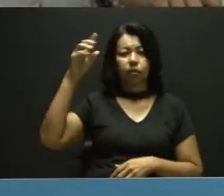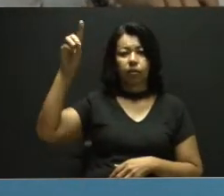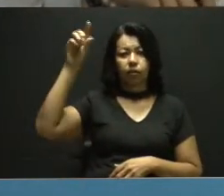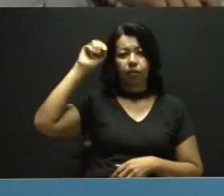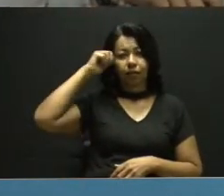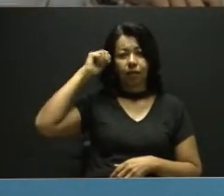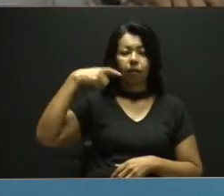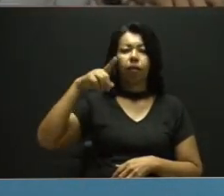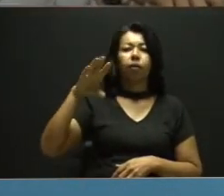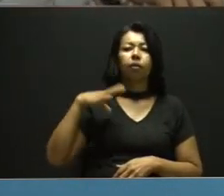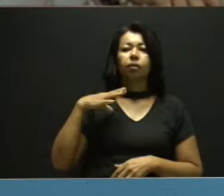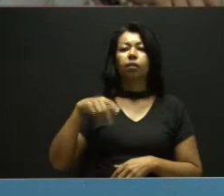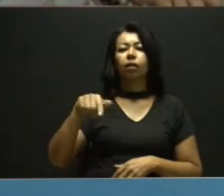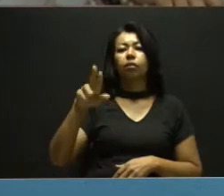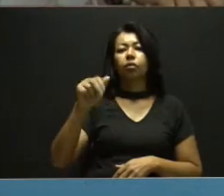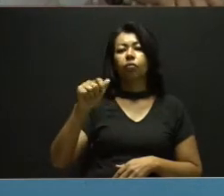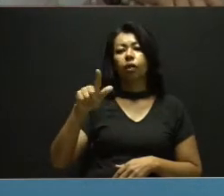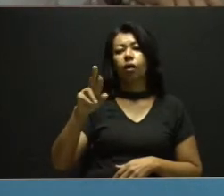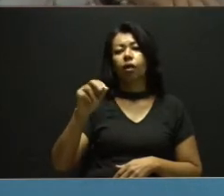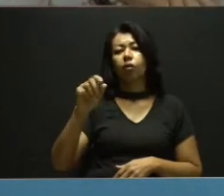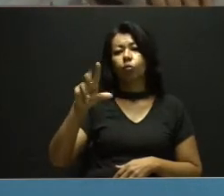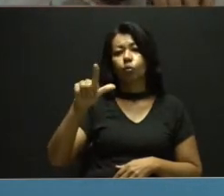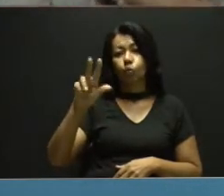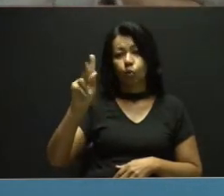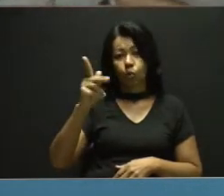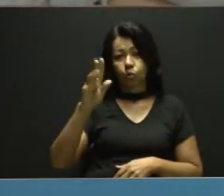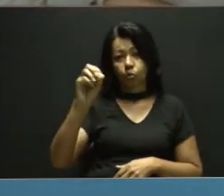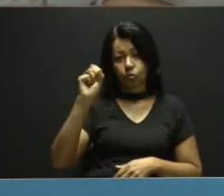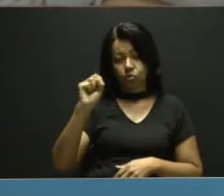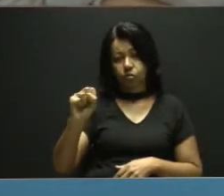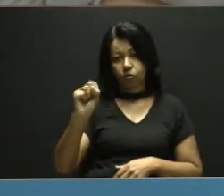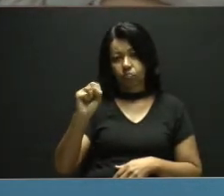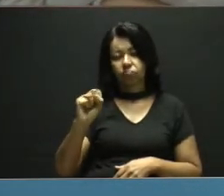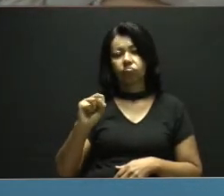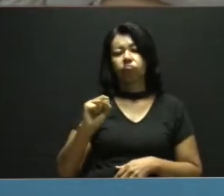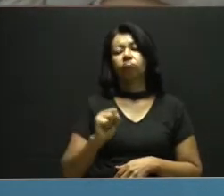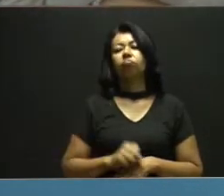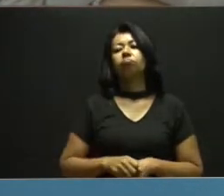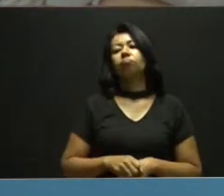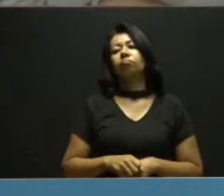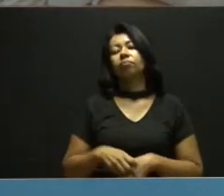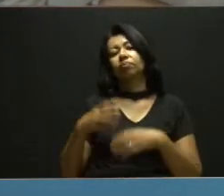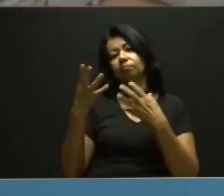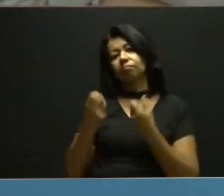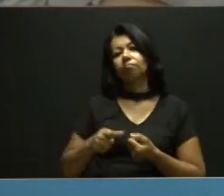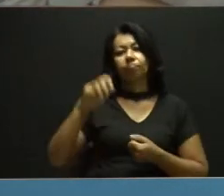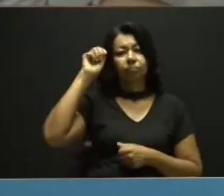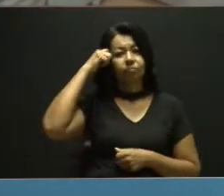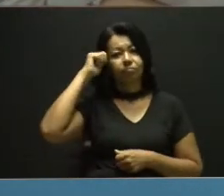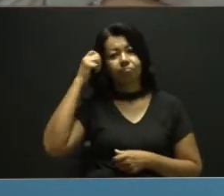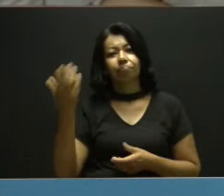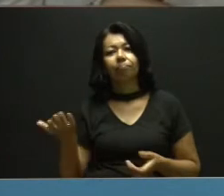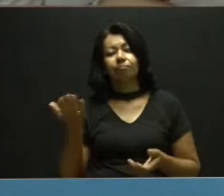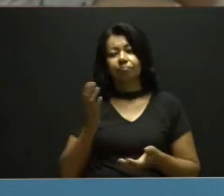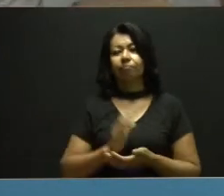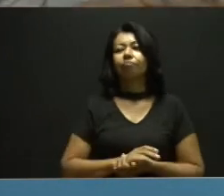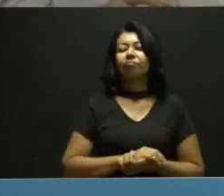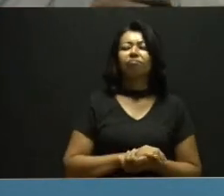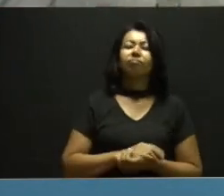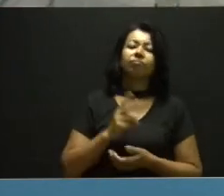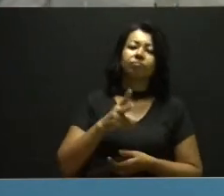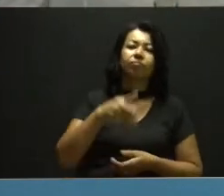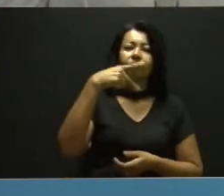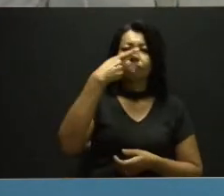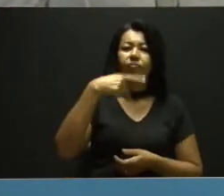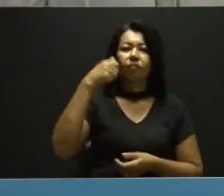guarulhos então ela ela se rendeu à minha negritude eu sempre digo que minha